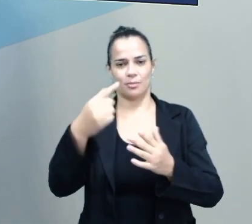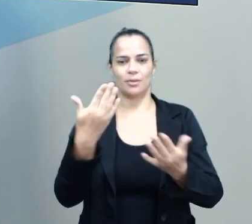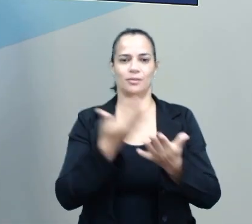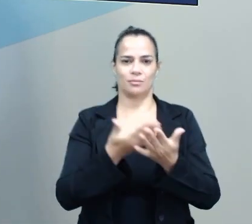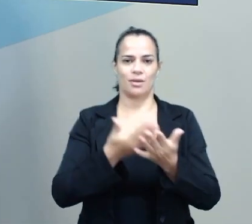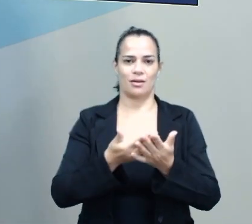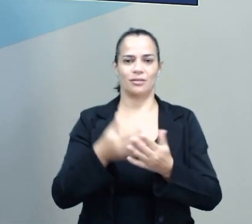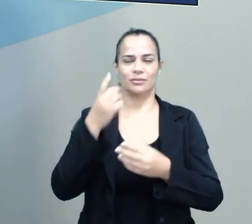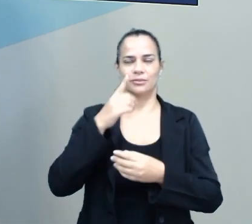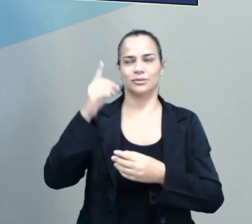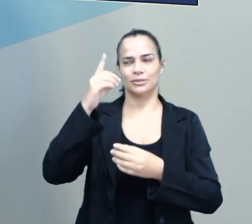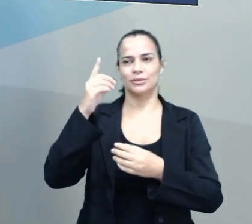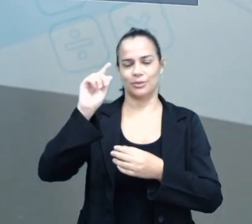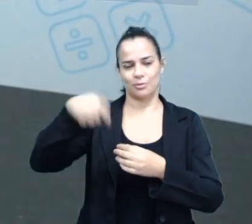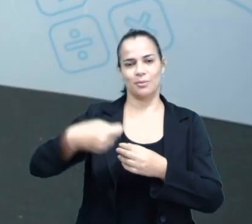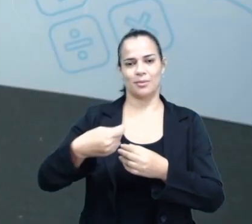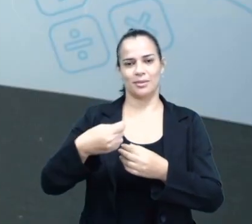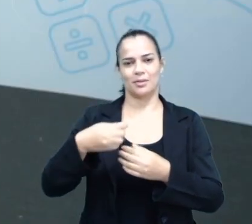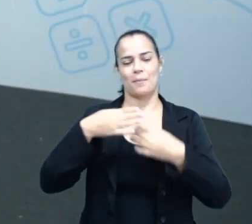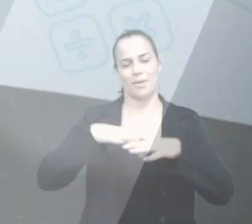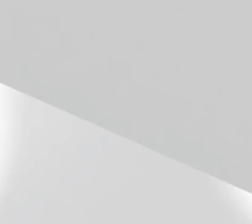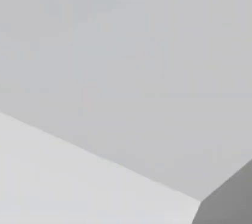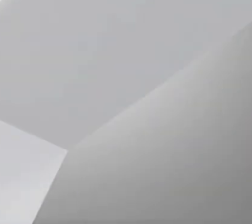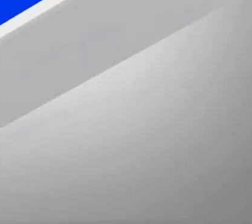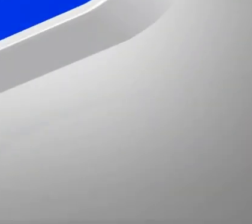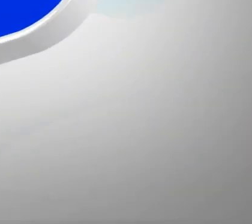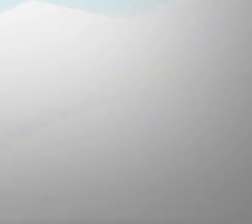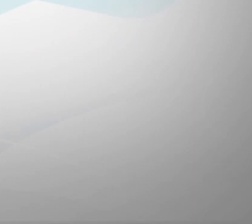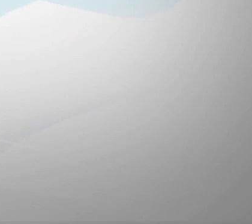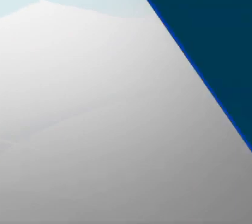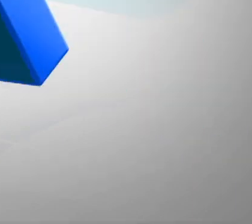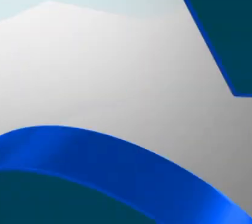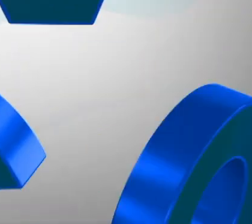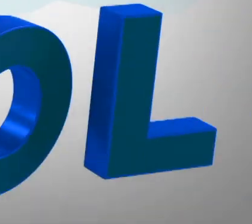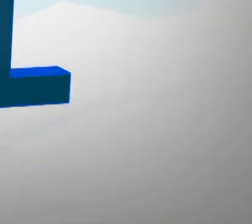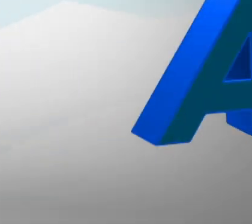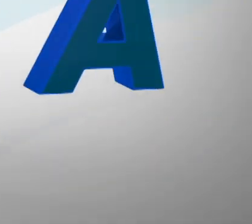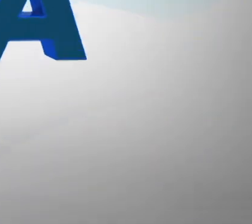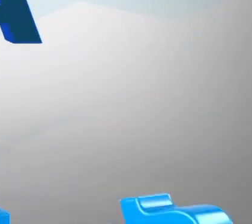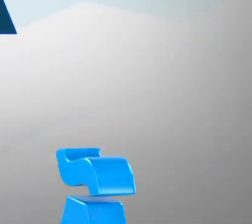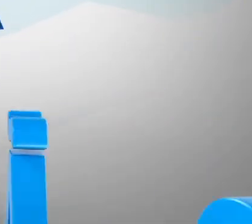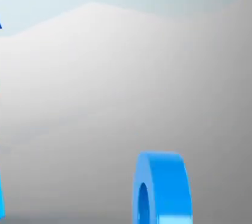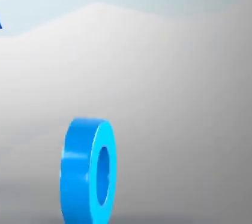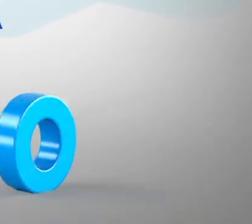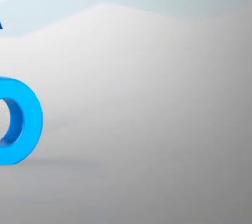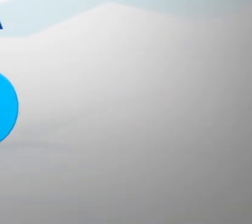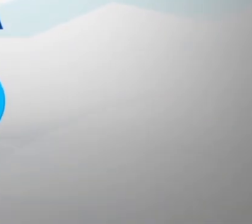Deus permitir. Matemática é bom demais.